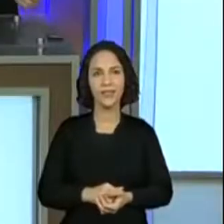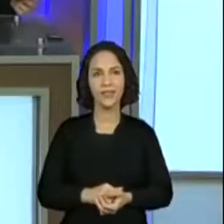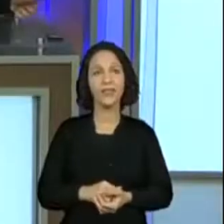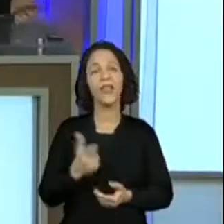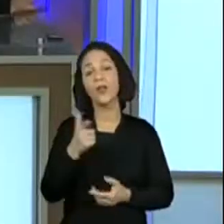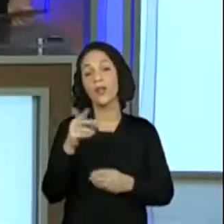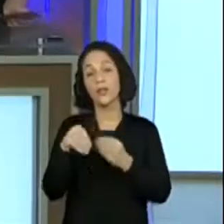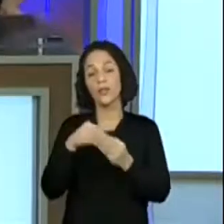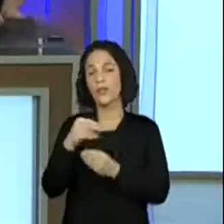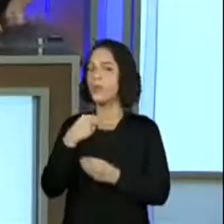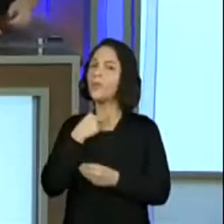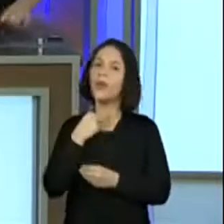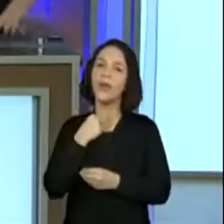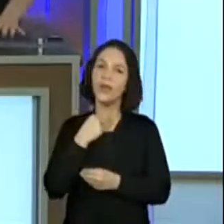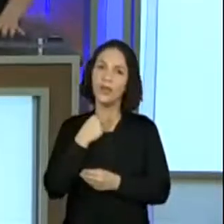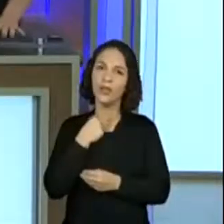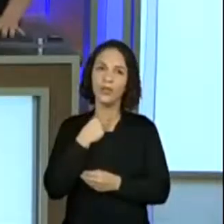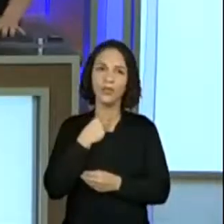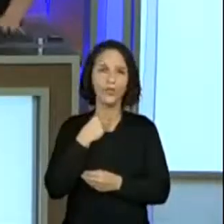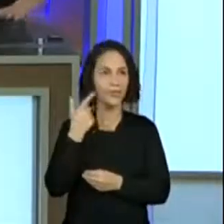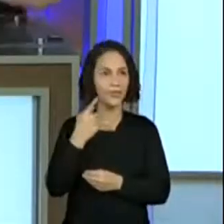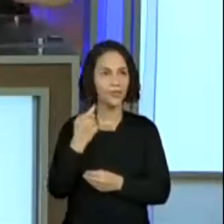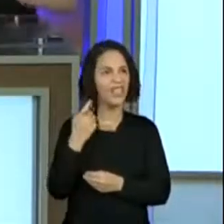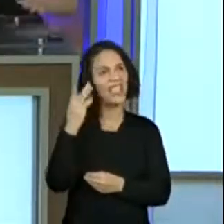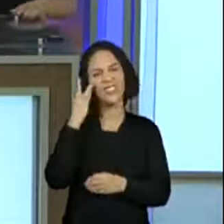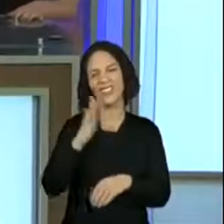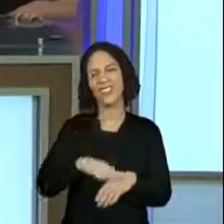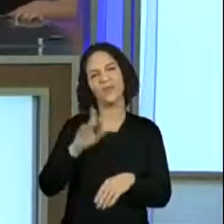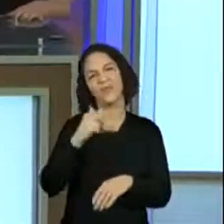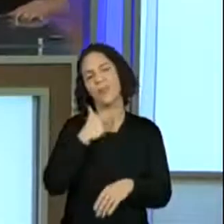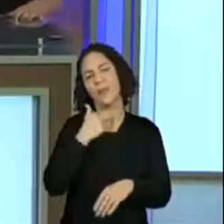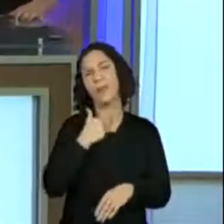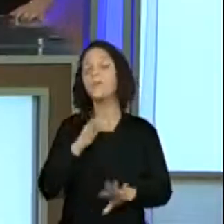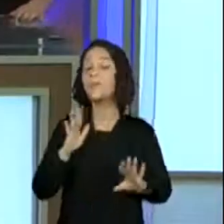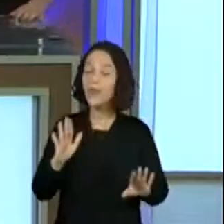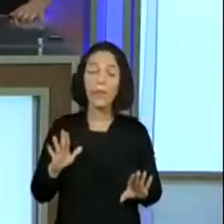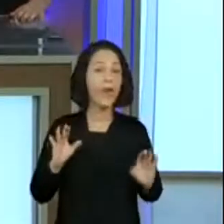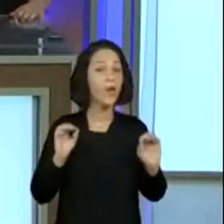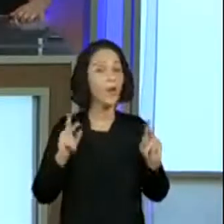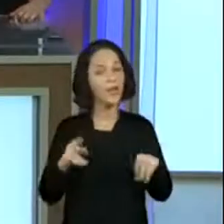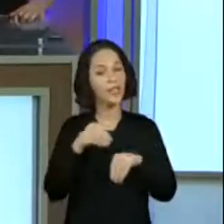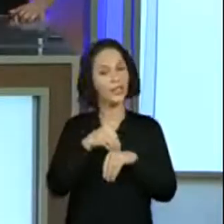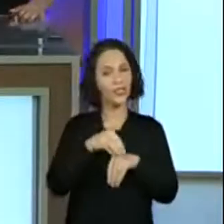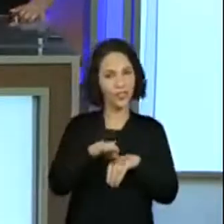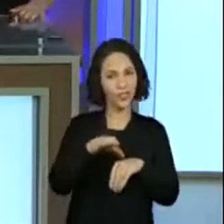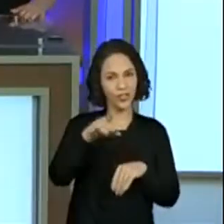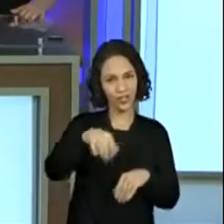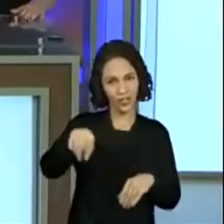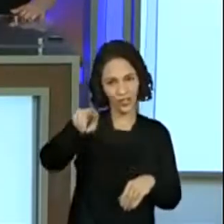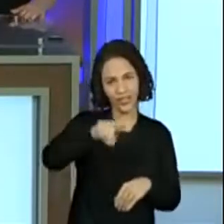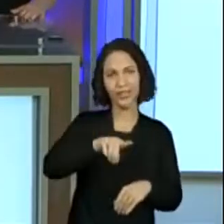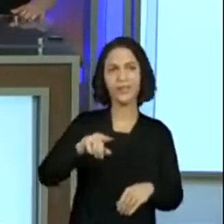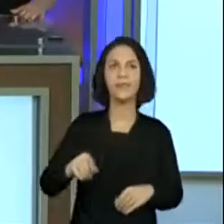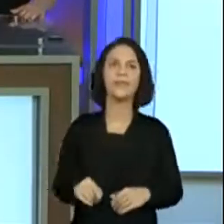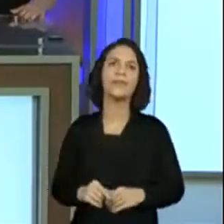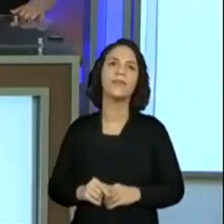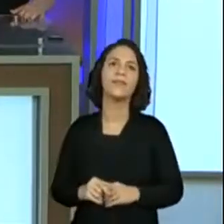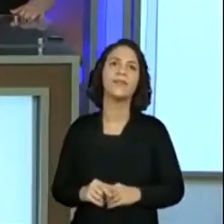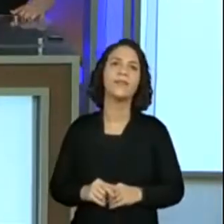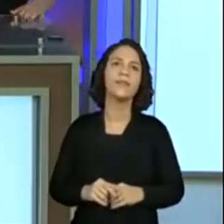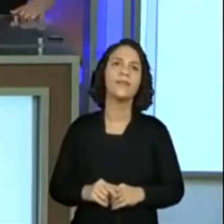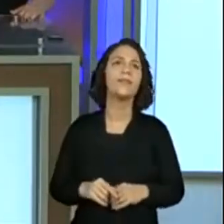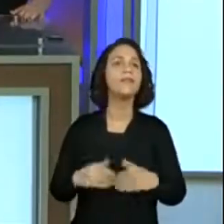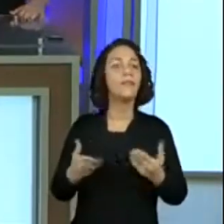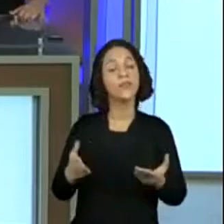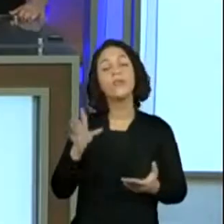vale misturar, elas colocaram... Vou só uma mais... Não, não vai dar tempo, eu acho, né? Mas então fica aí a dica, sim. Certo? Eu